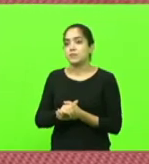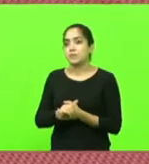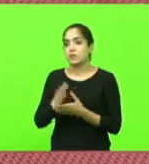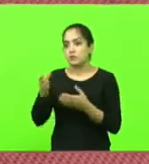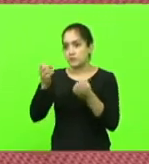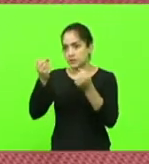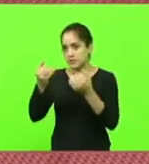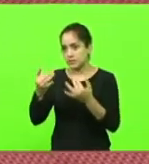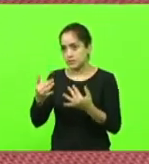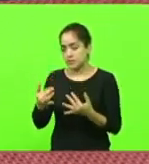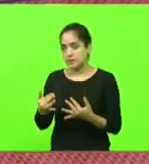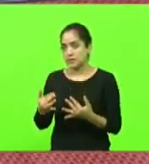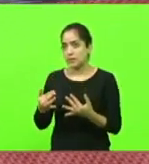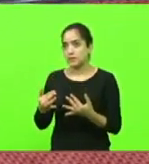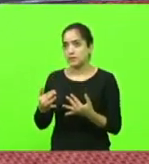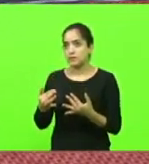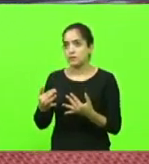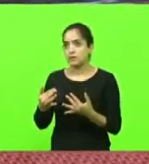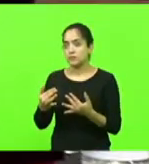Perfeitamente, perfeitamente.